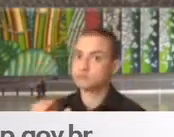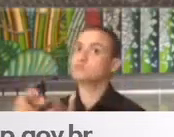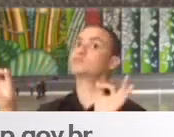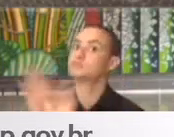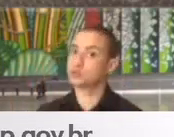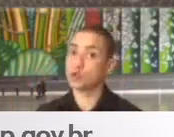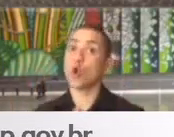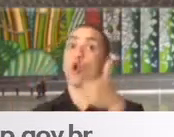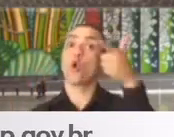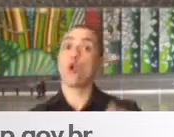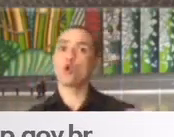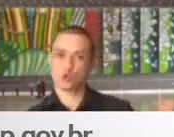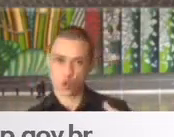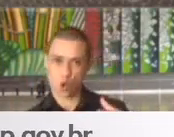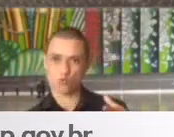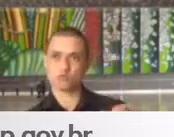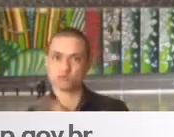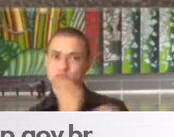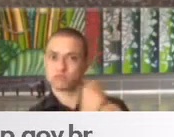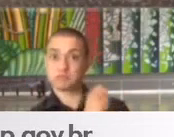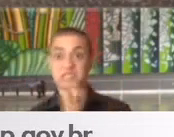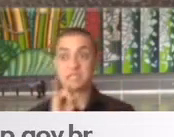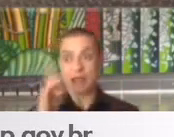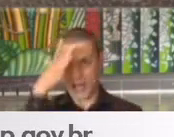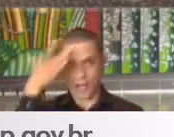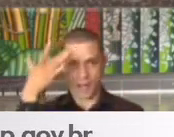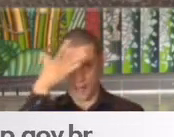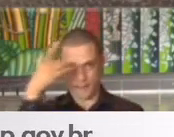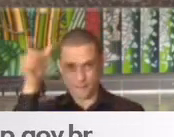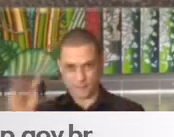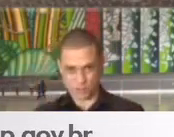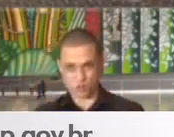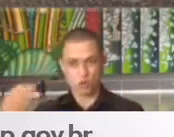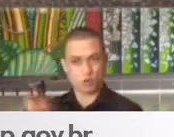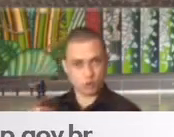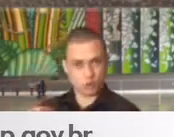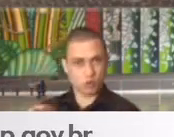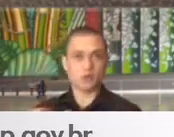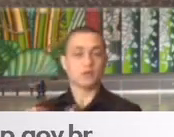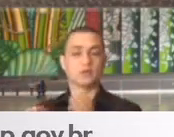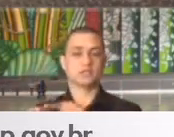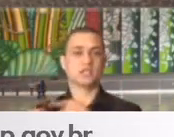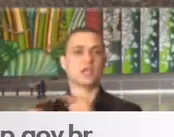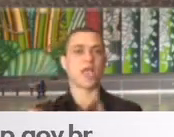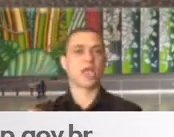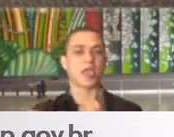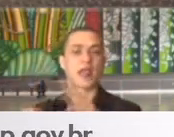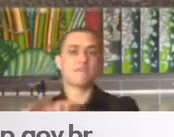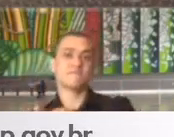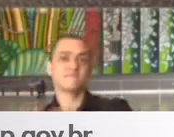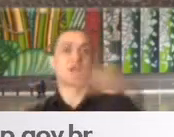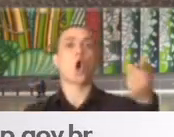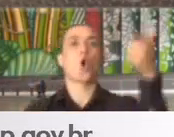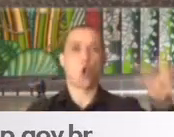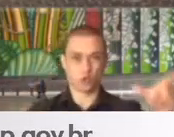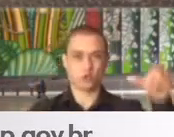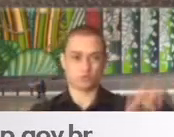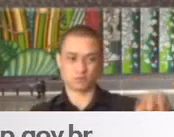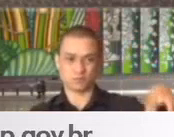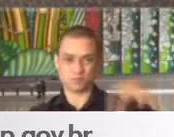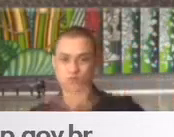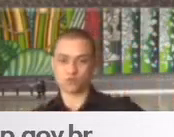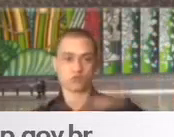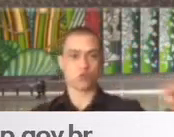os outros demais, conforme os pacientes saem, são transferidos para os outros institutos, eles vão fazer